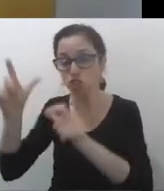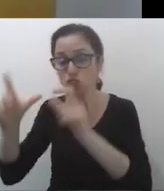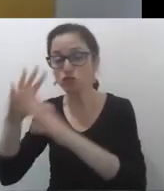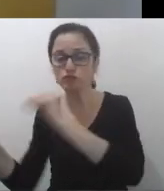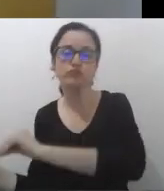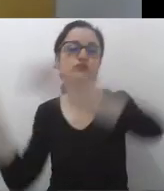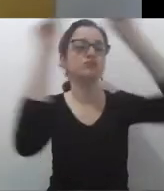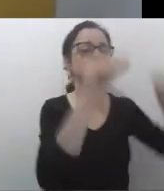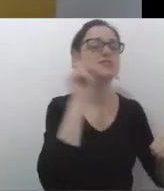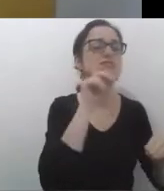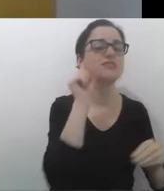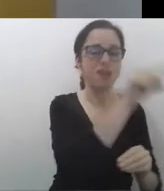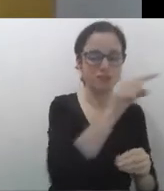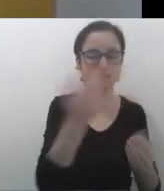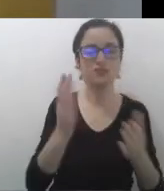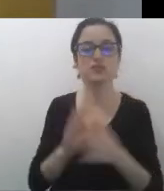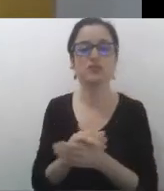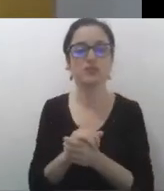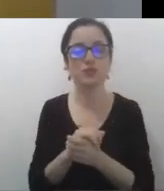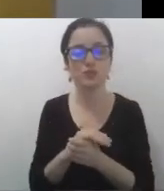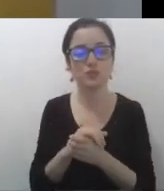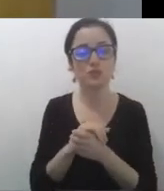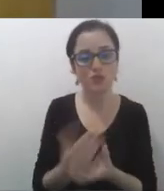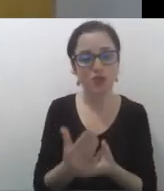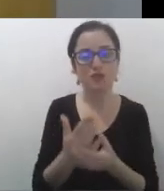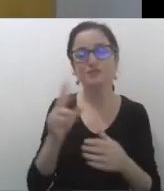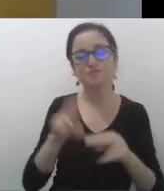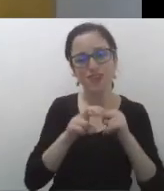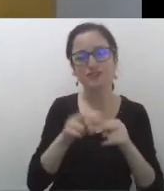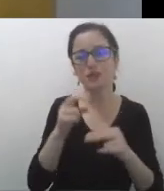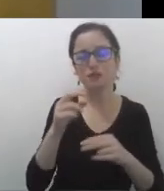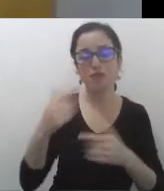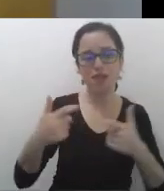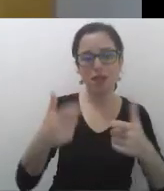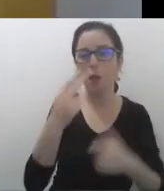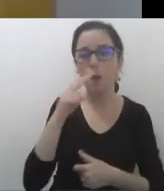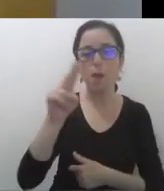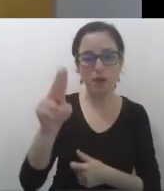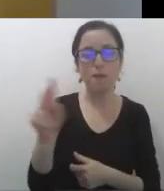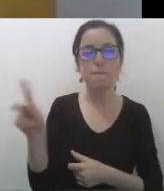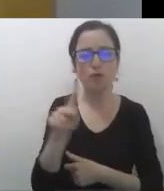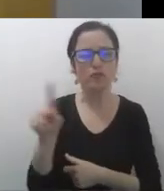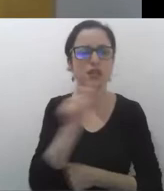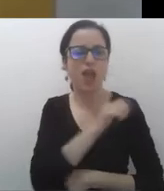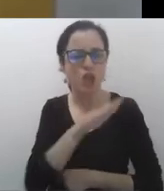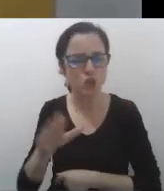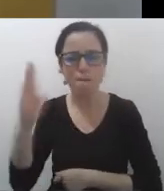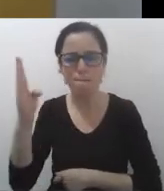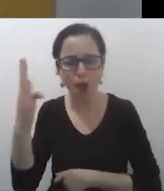Estados Unidos, onde se deu o êxodo bauhausiano, quer dizer, né, com a ascensão do nazismo,